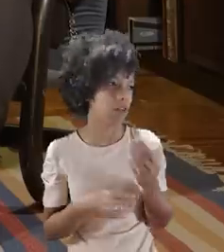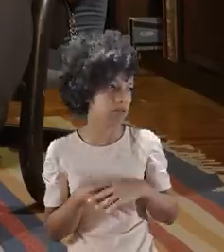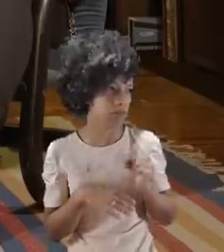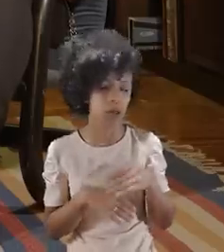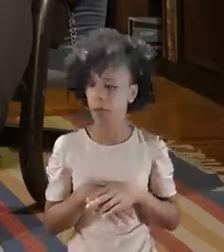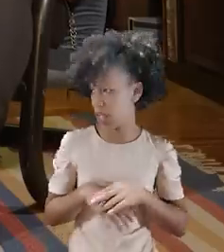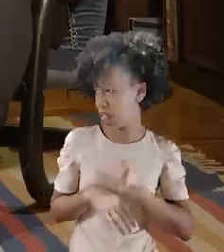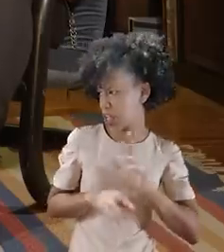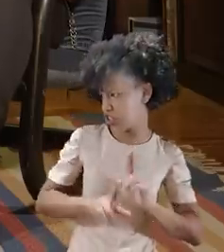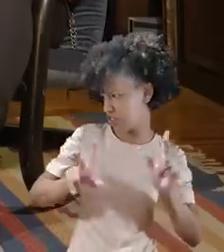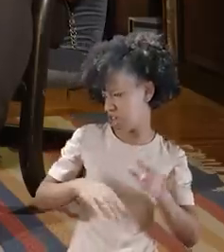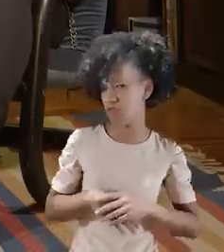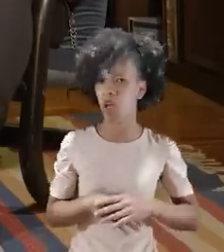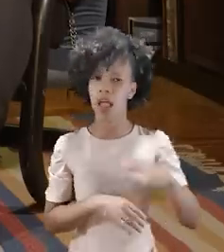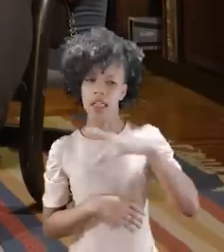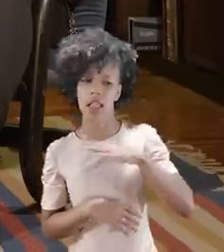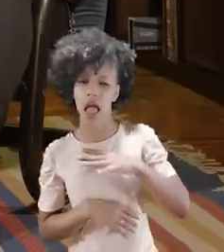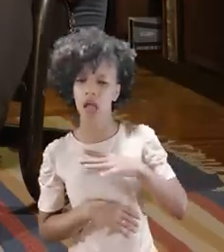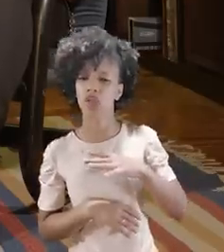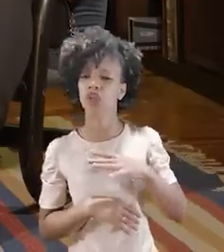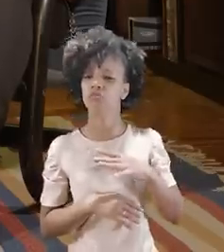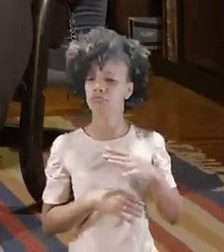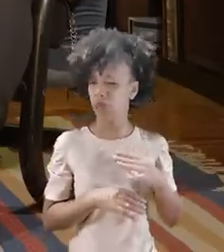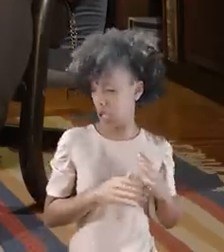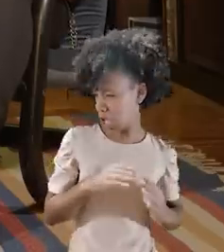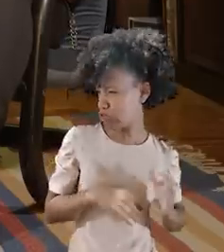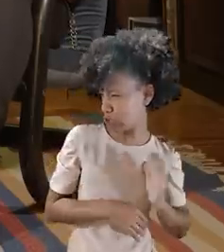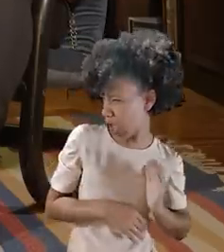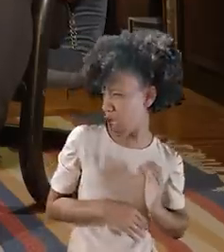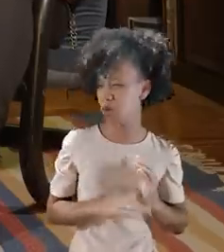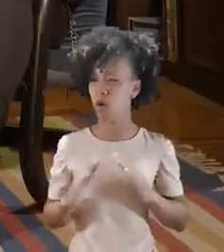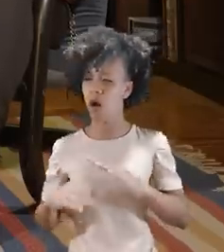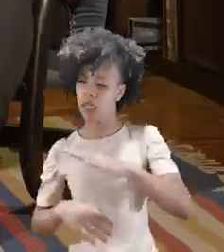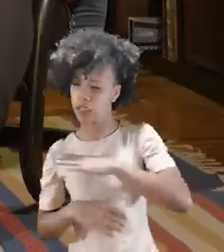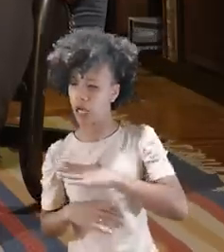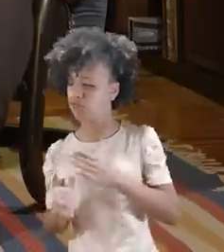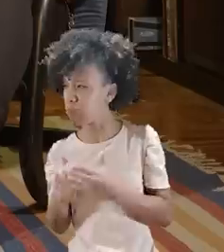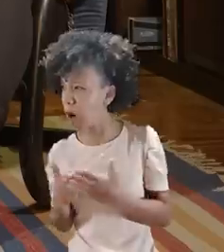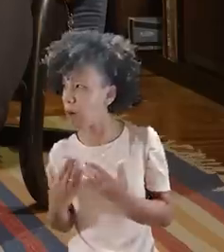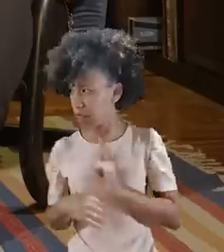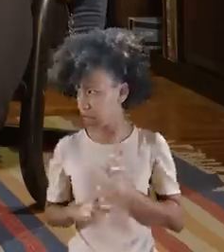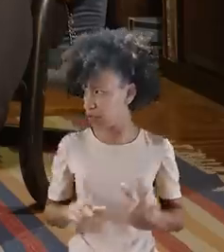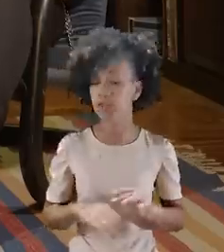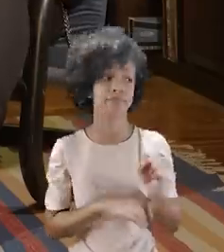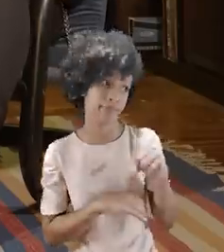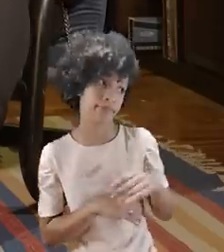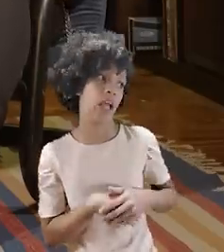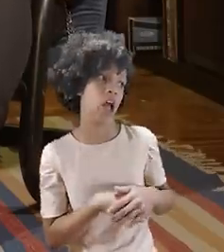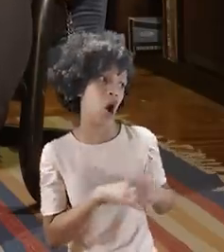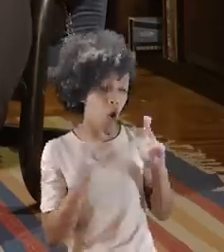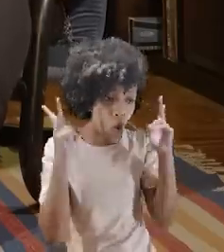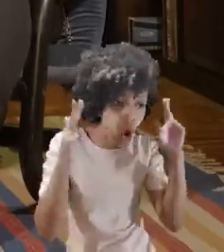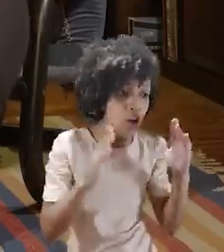Existe diferença de barbearias tipo assim em bairro nobre quebrar essa muita muita diferença o corte que é pedido na